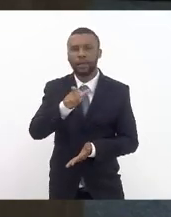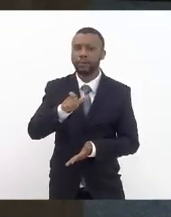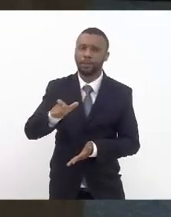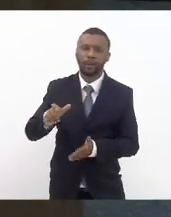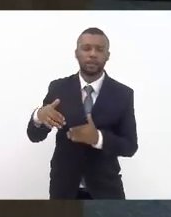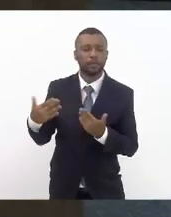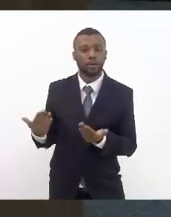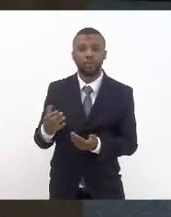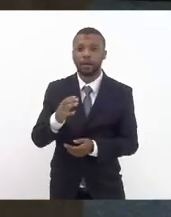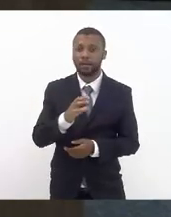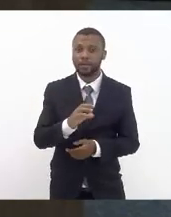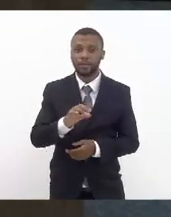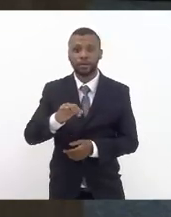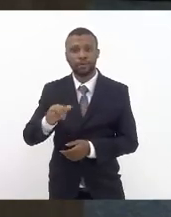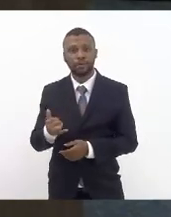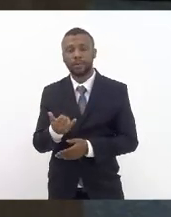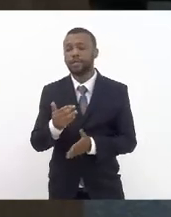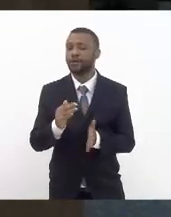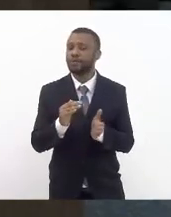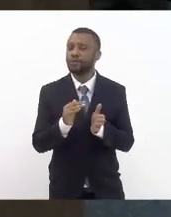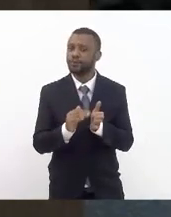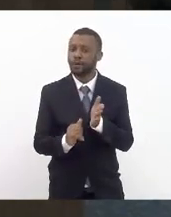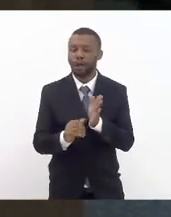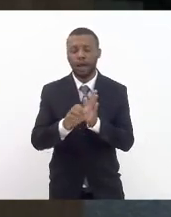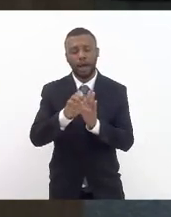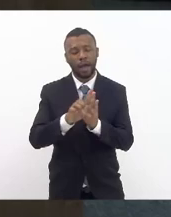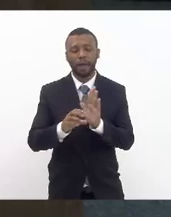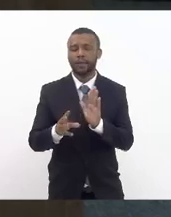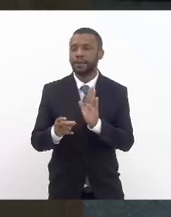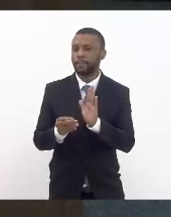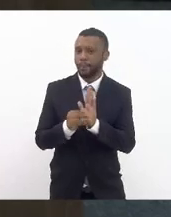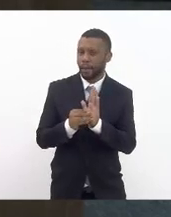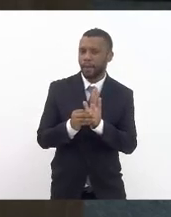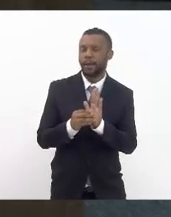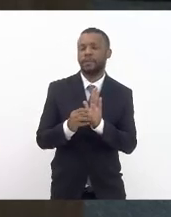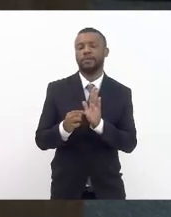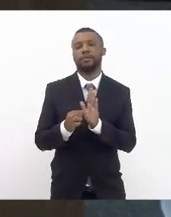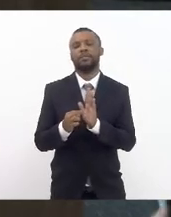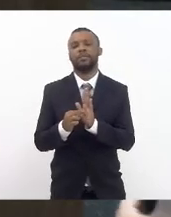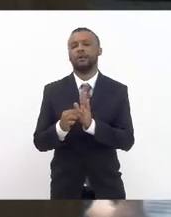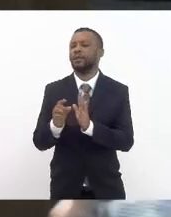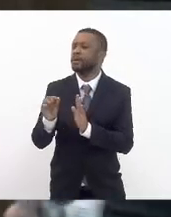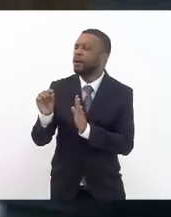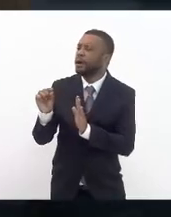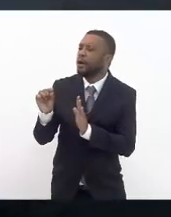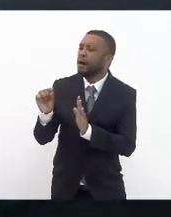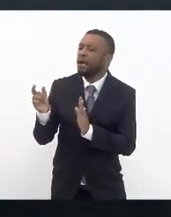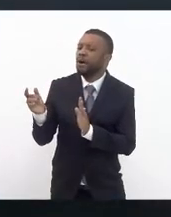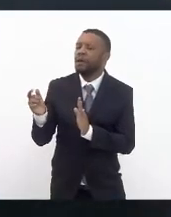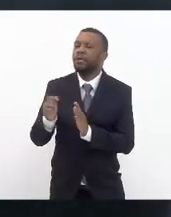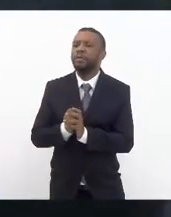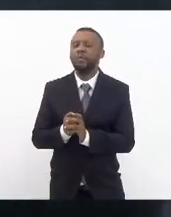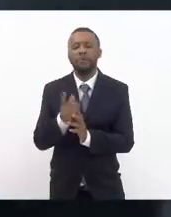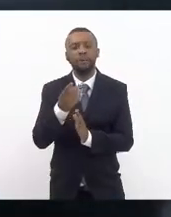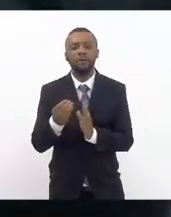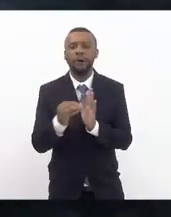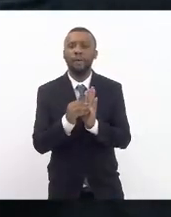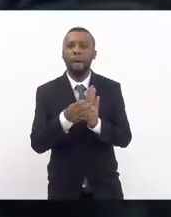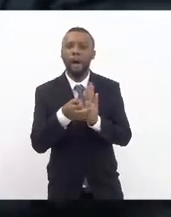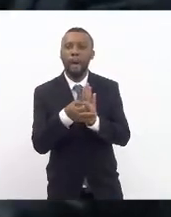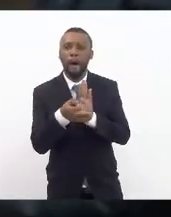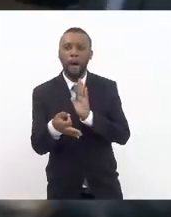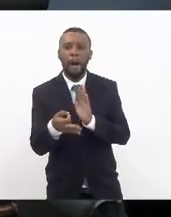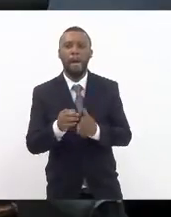a CCJ tirou, né, as emendas. Oi? Do parecer. As